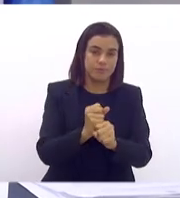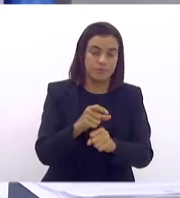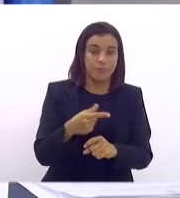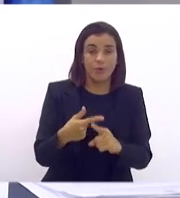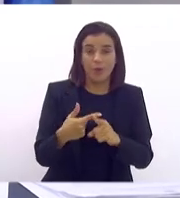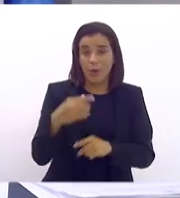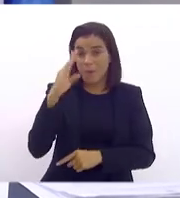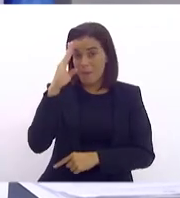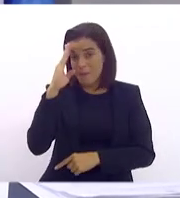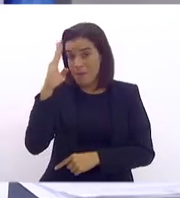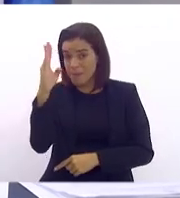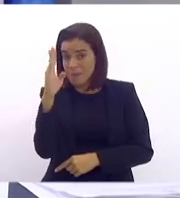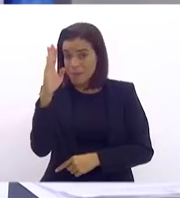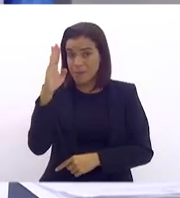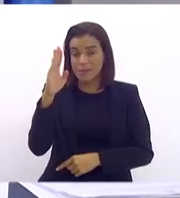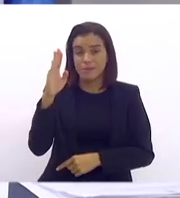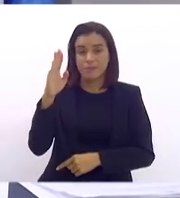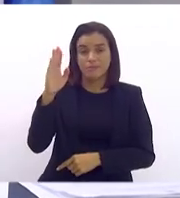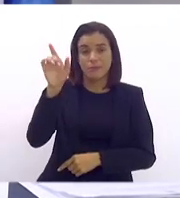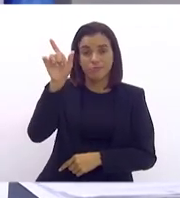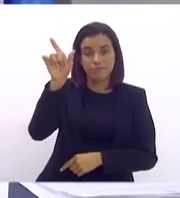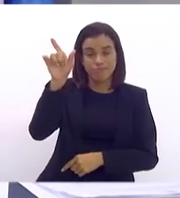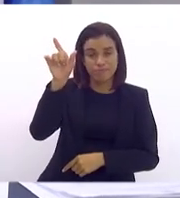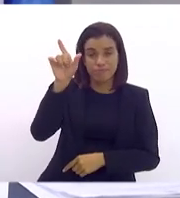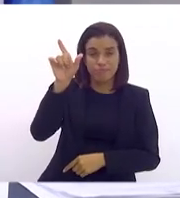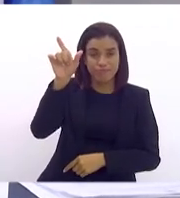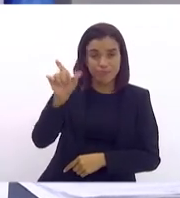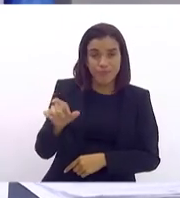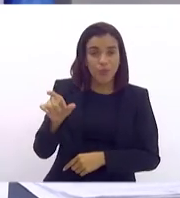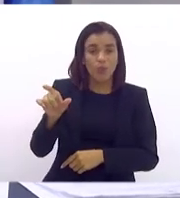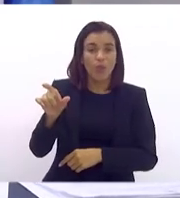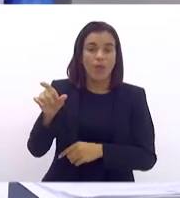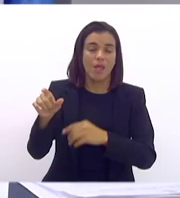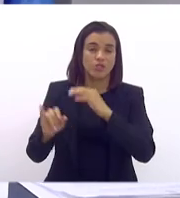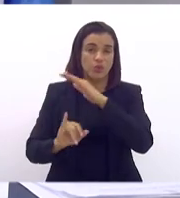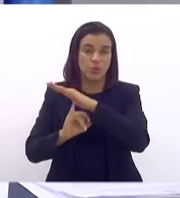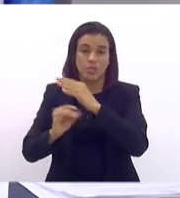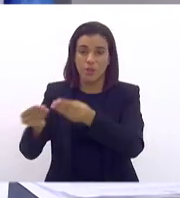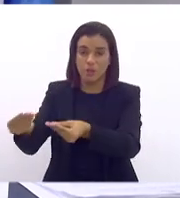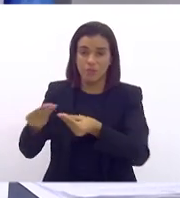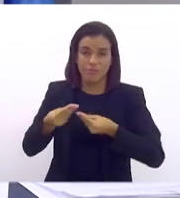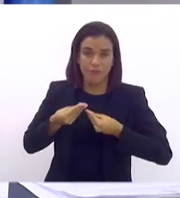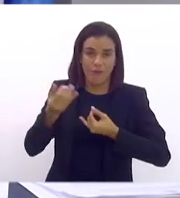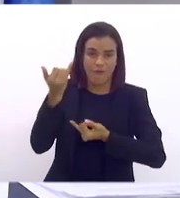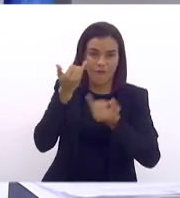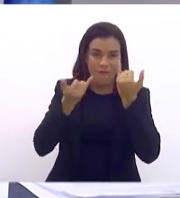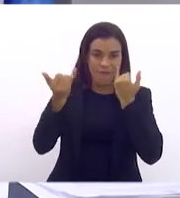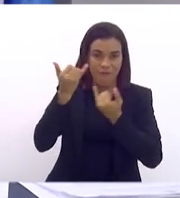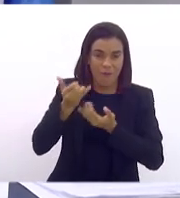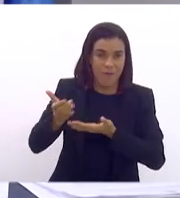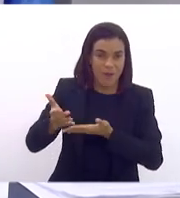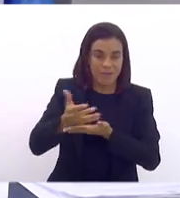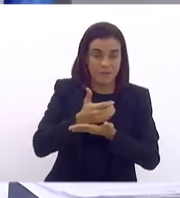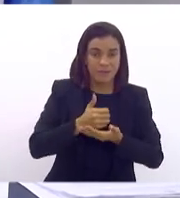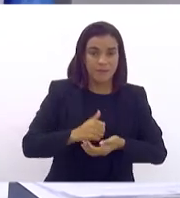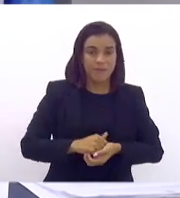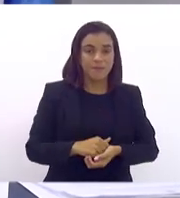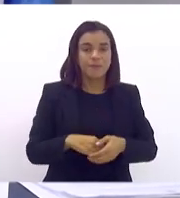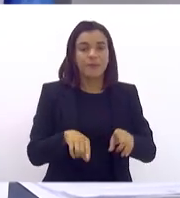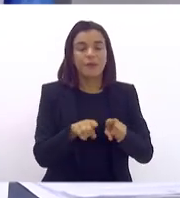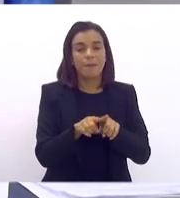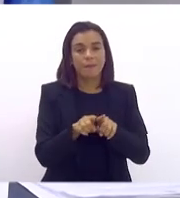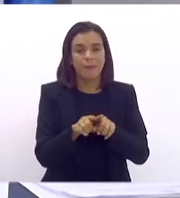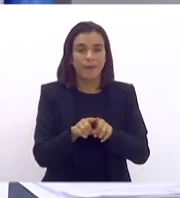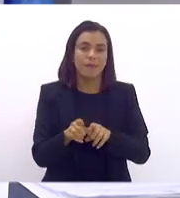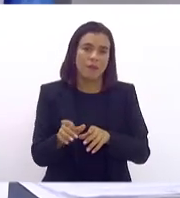principal ator envolvido não nos forneceu informações. Aí temos também